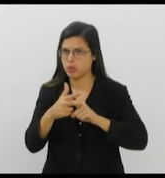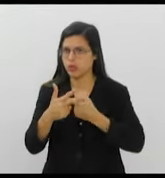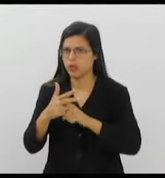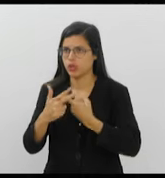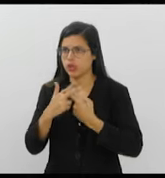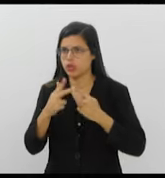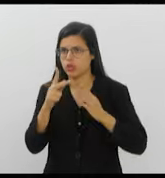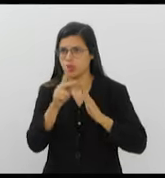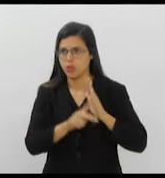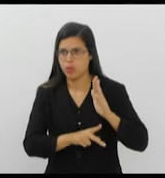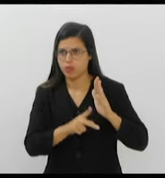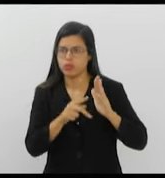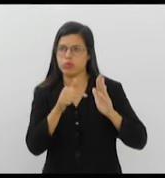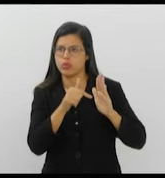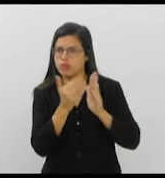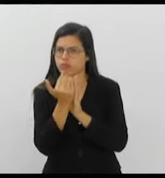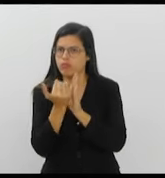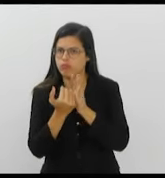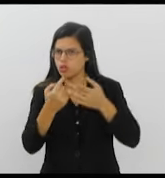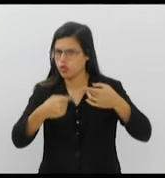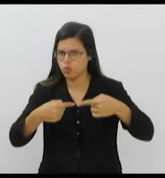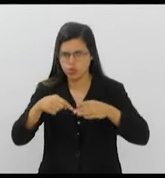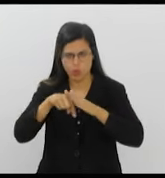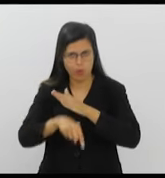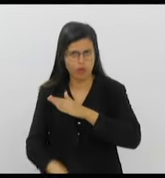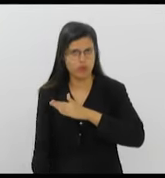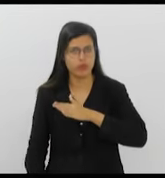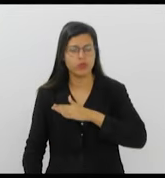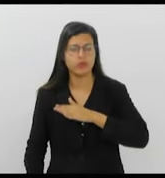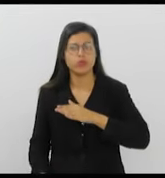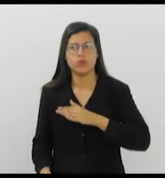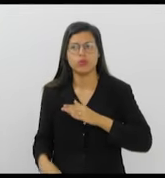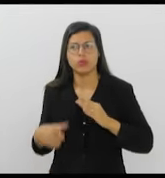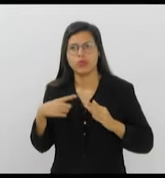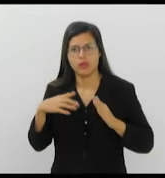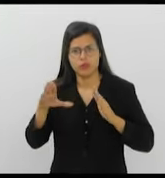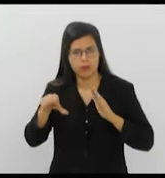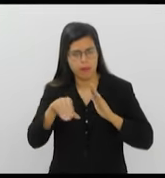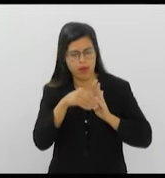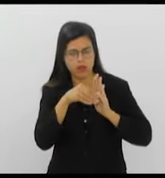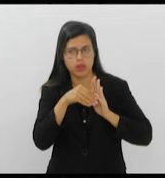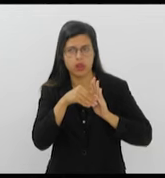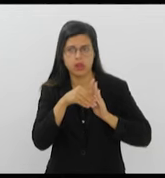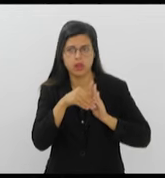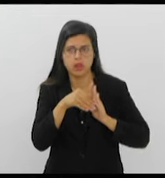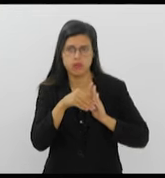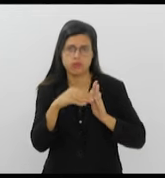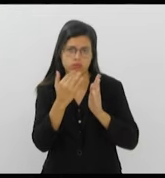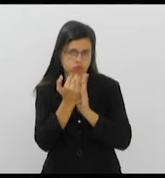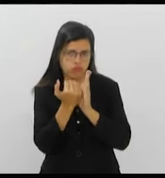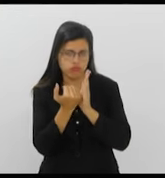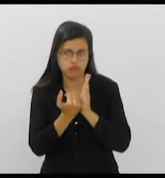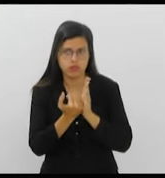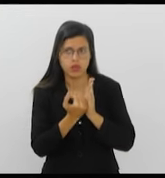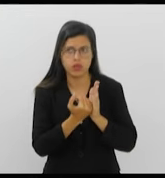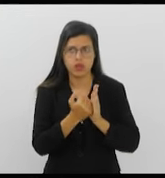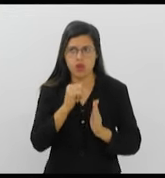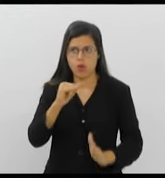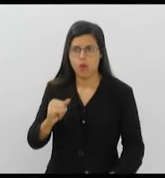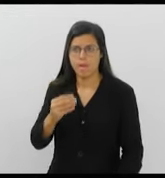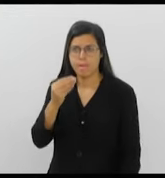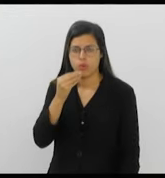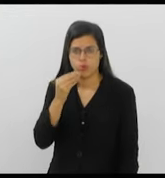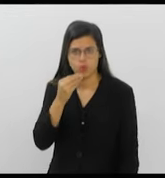pauta, foi profundamente discutido, recebeu emendas e saiu em pauta. Já naquela